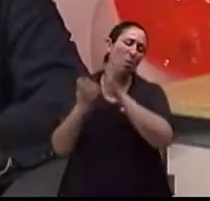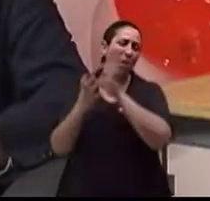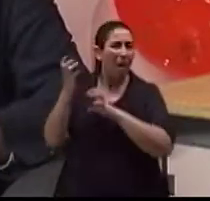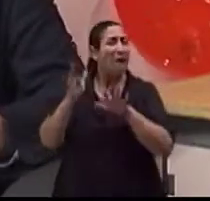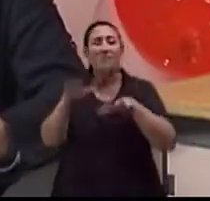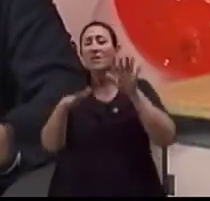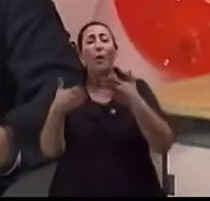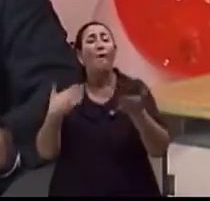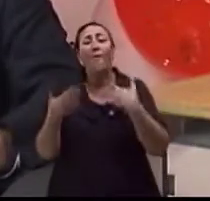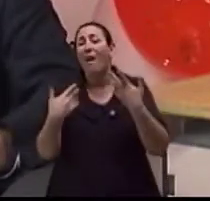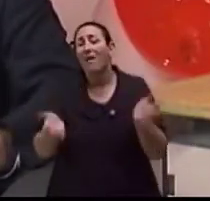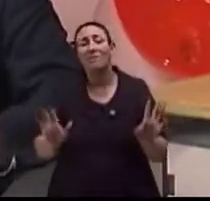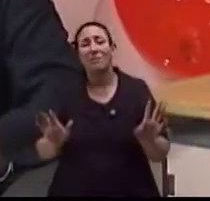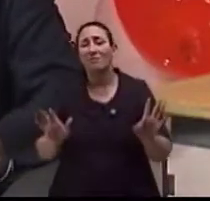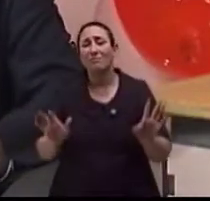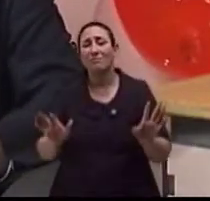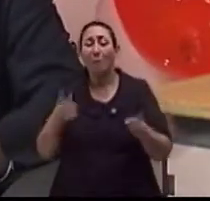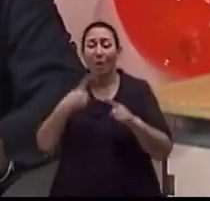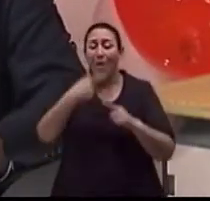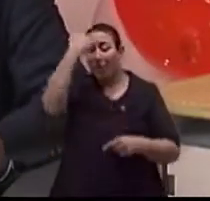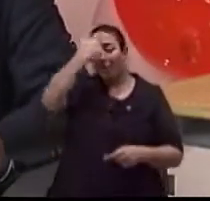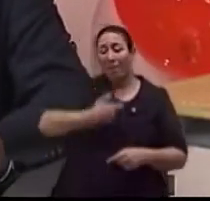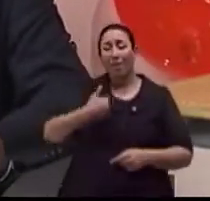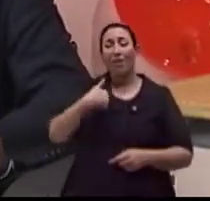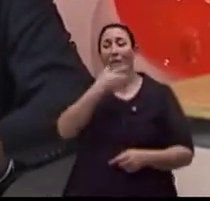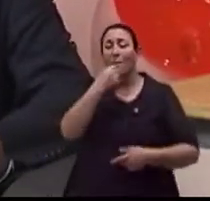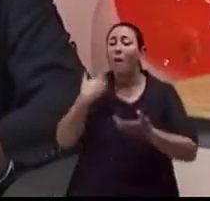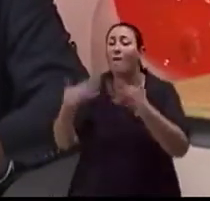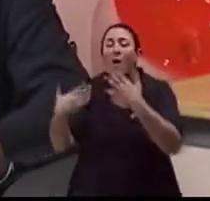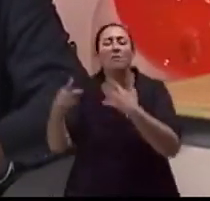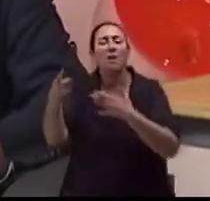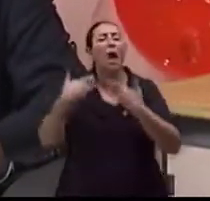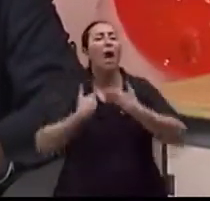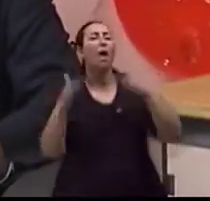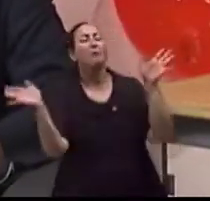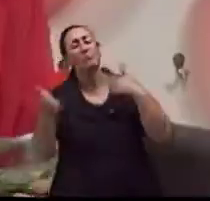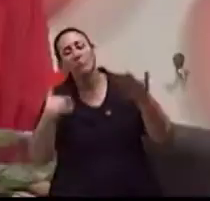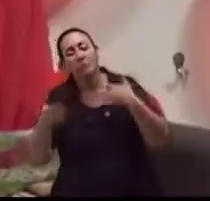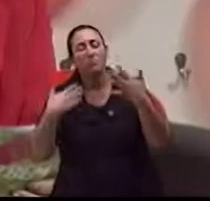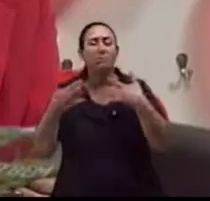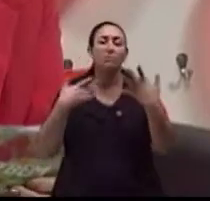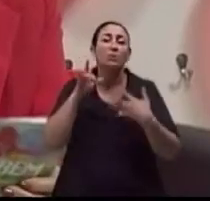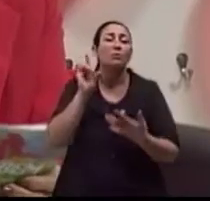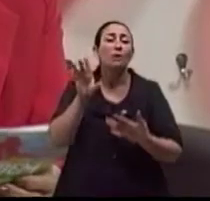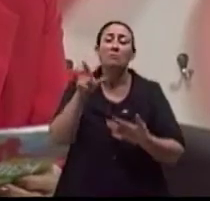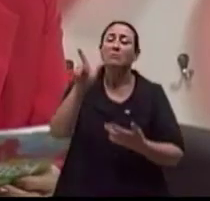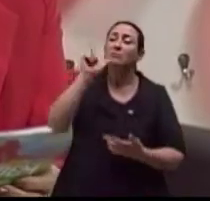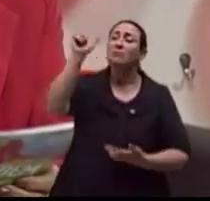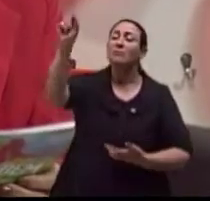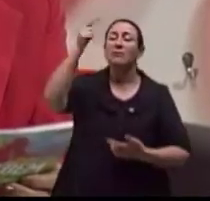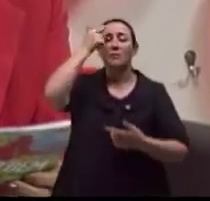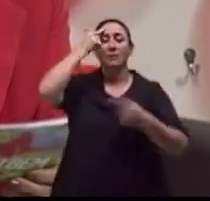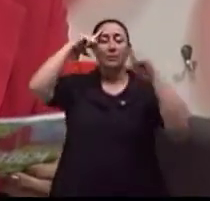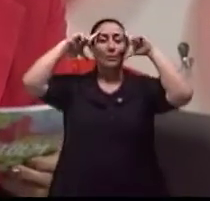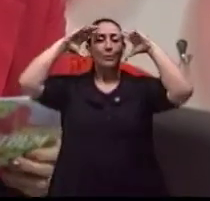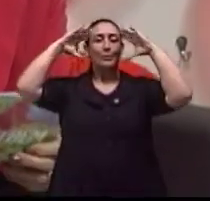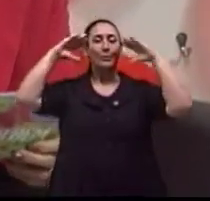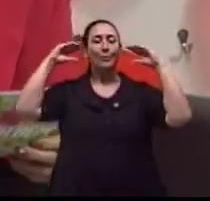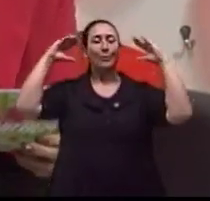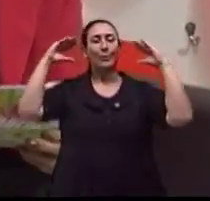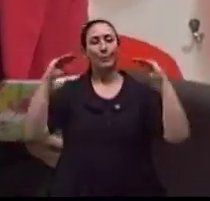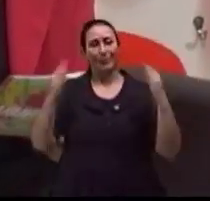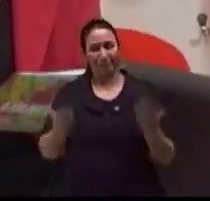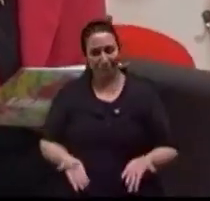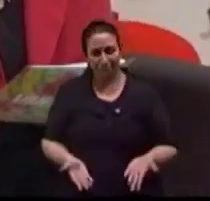tenho às vezes uma conversa já ajuda o paciente ele sai dali o tratamento é a conversa Claro porque a gente já viu aqui desde o início do programa